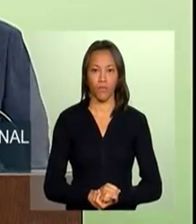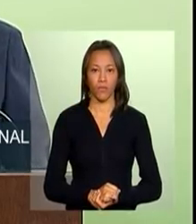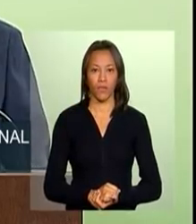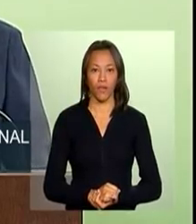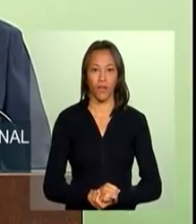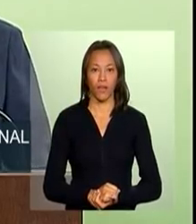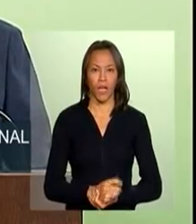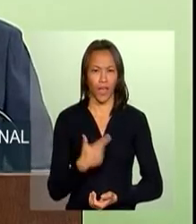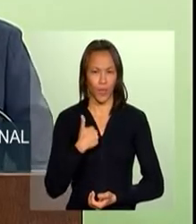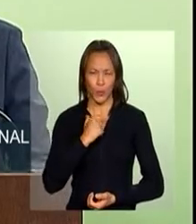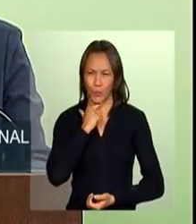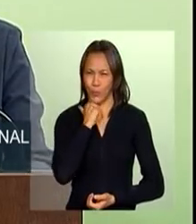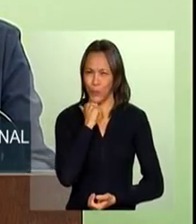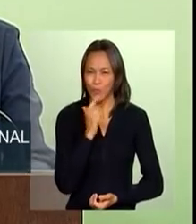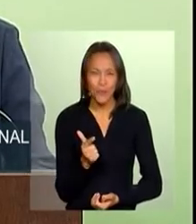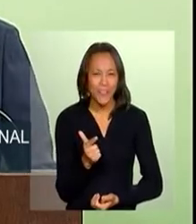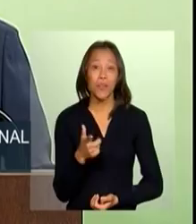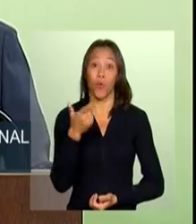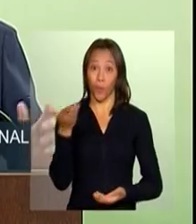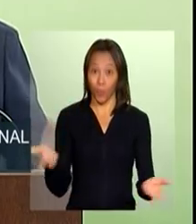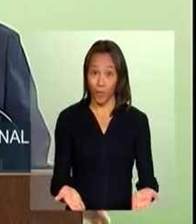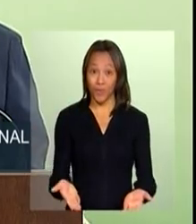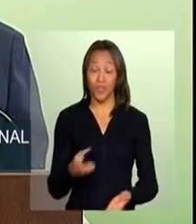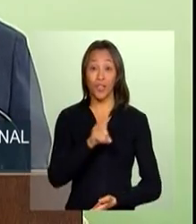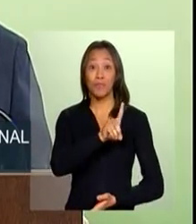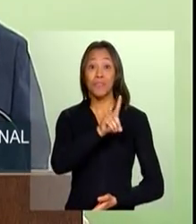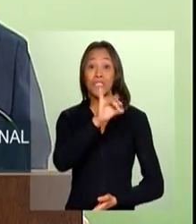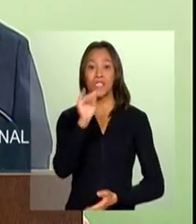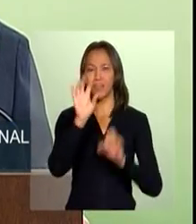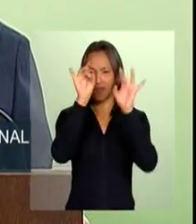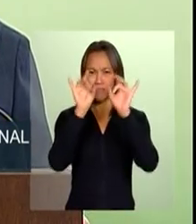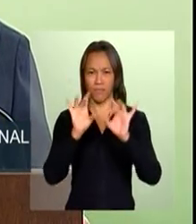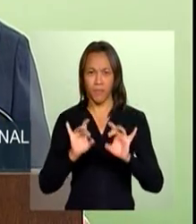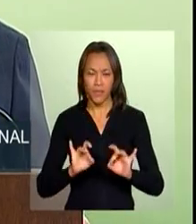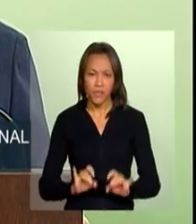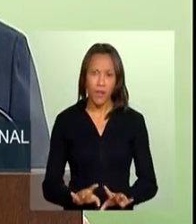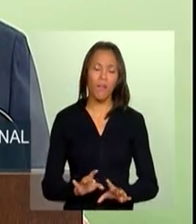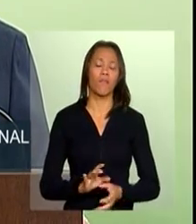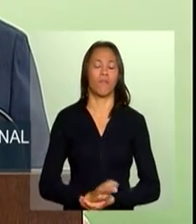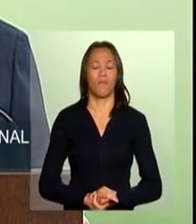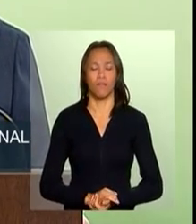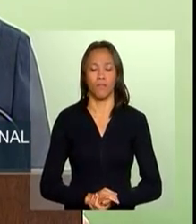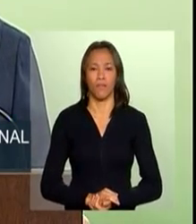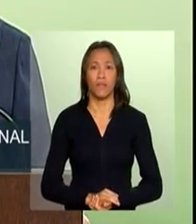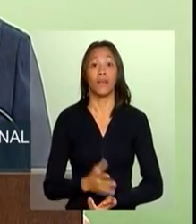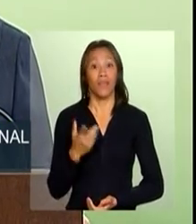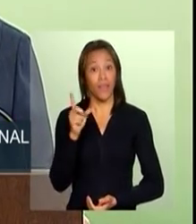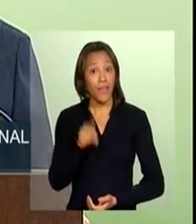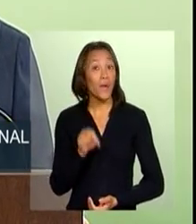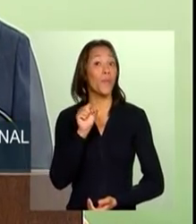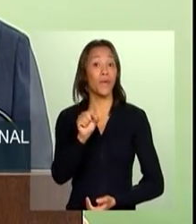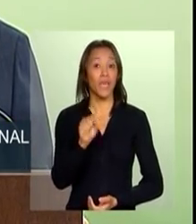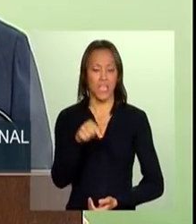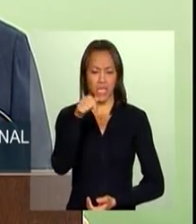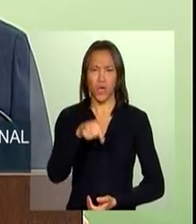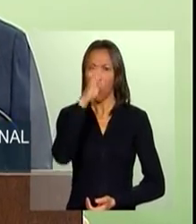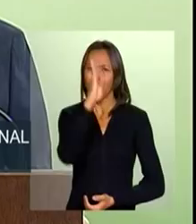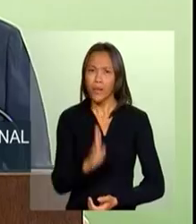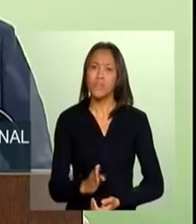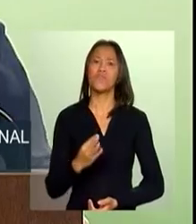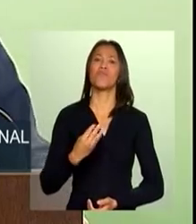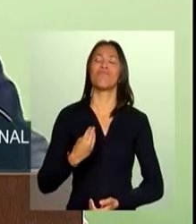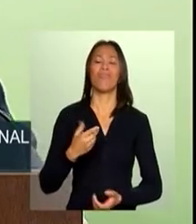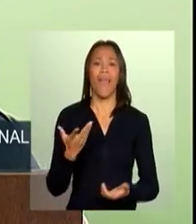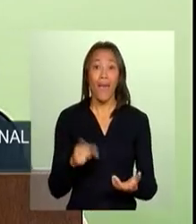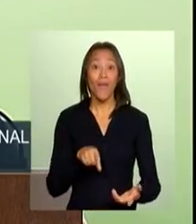Sem sombra de dúvida, hoje é um dia especial e faz parte do fato de que o Brasil vive